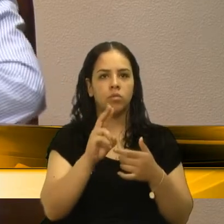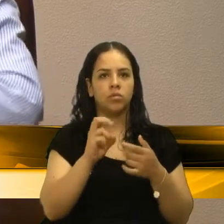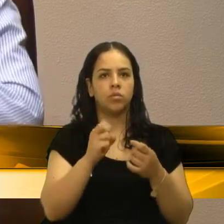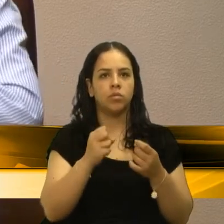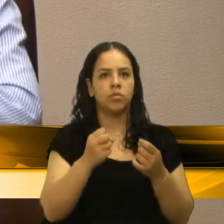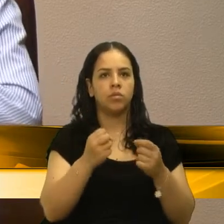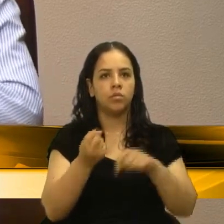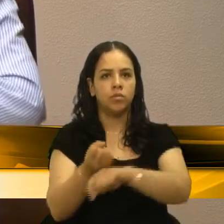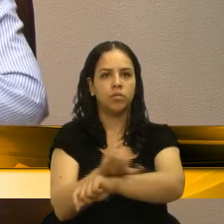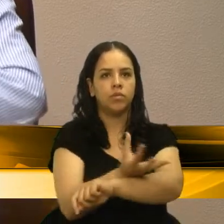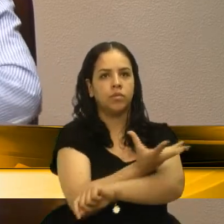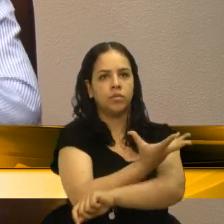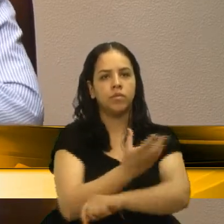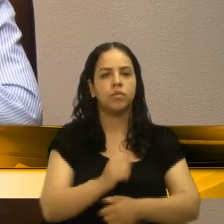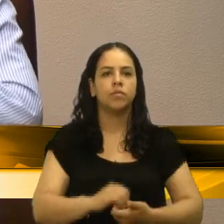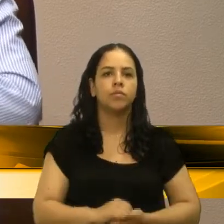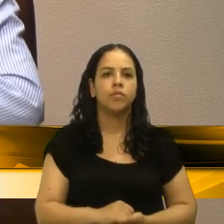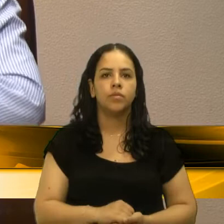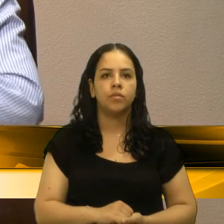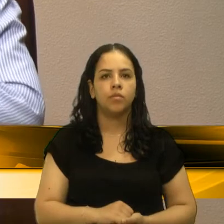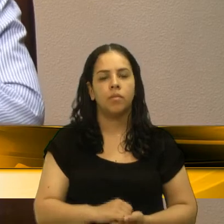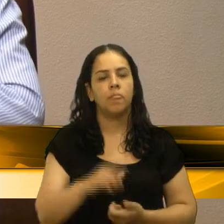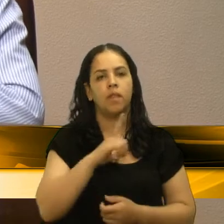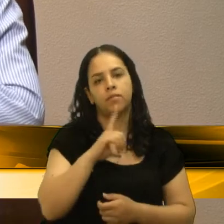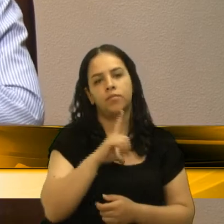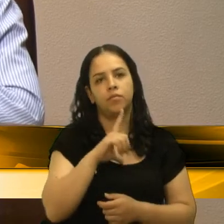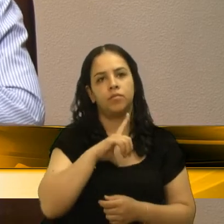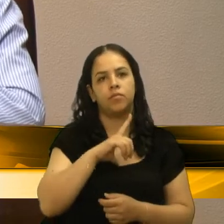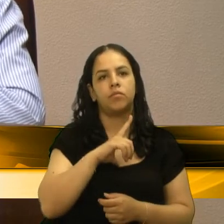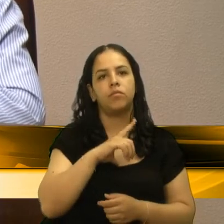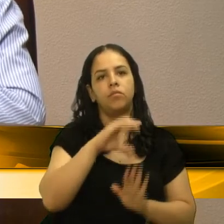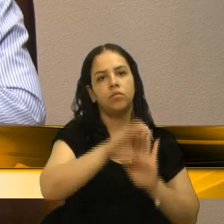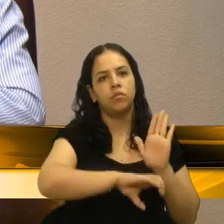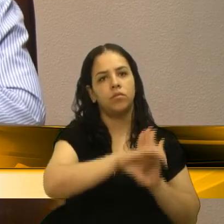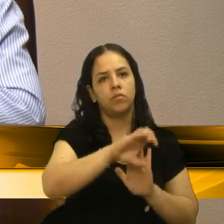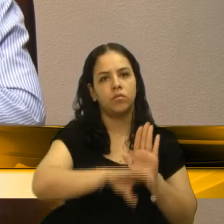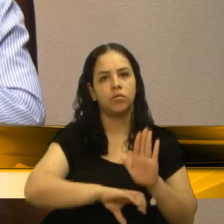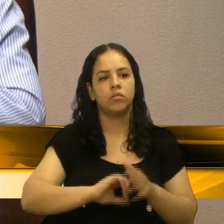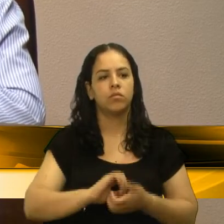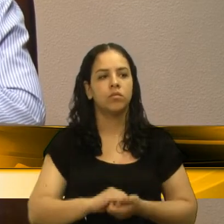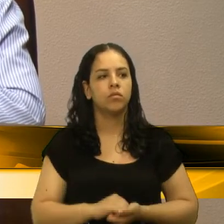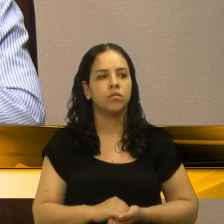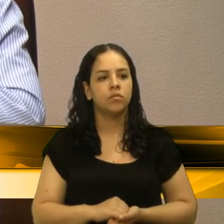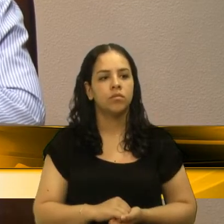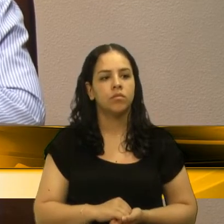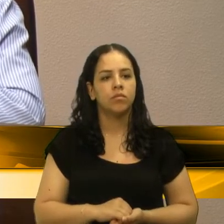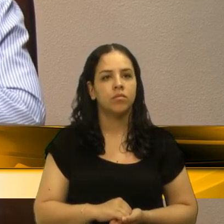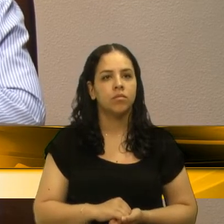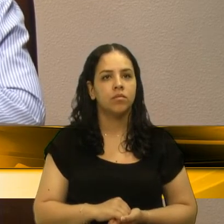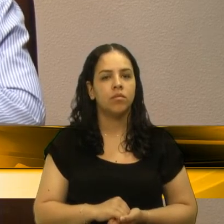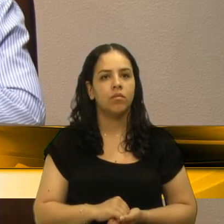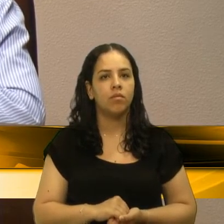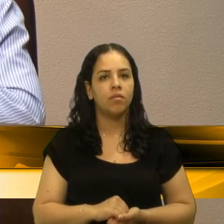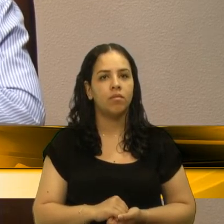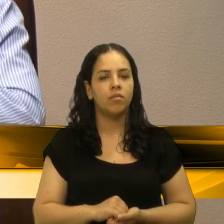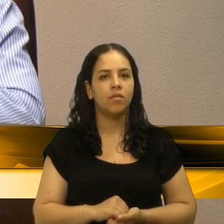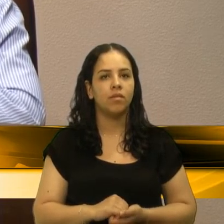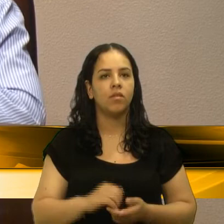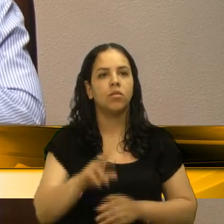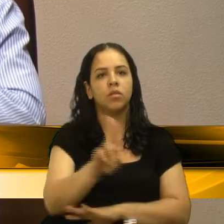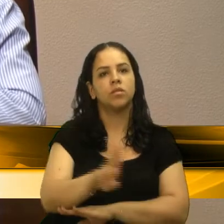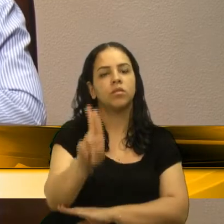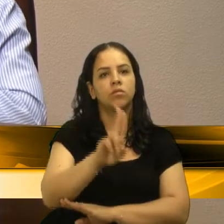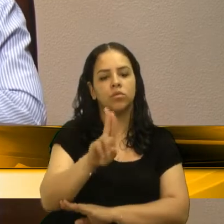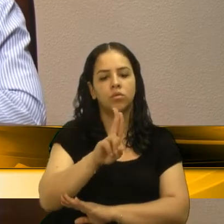outros. Mas então o nosso Código de Postura Municipal, ele fala justamente que precisam ser aprovados pelo município, então, a utilização, a concentração